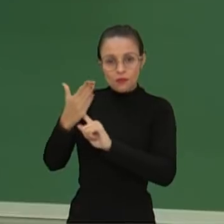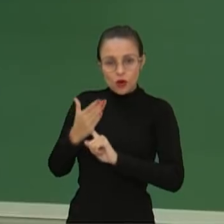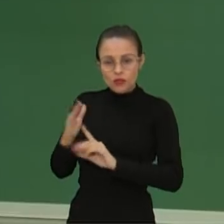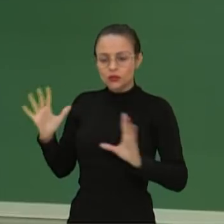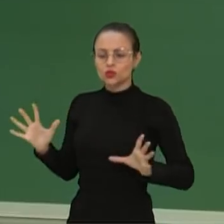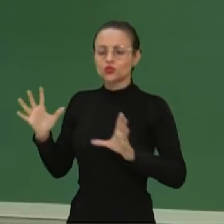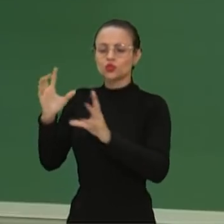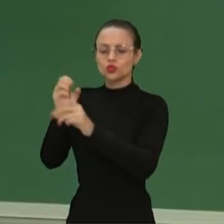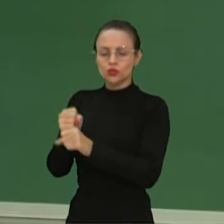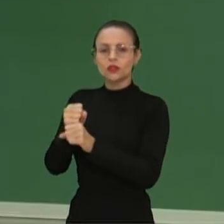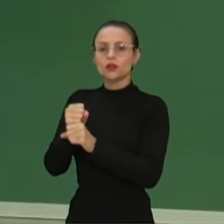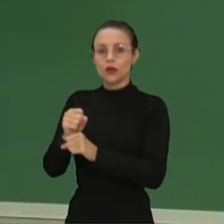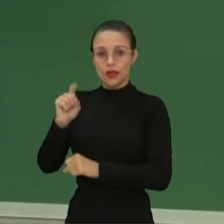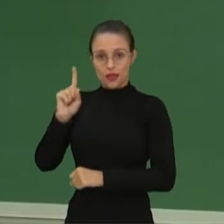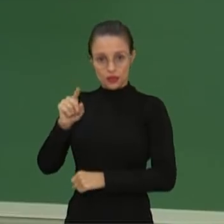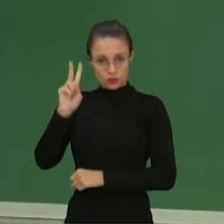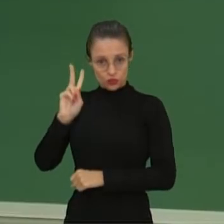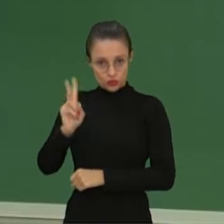nosso? O total é